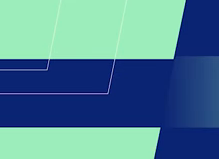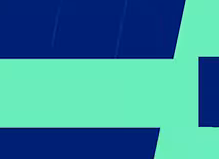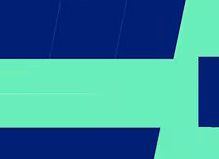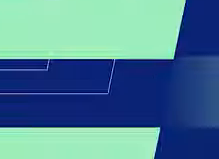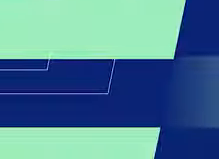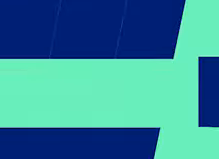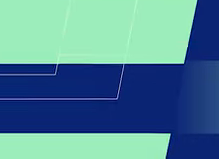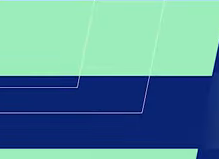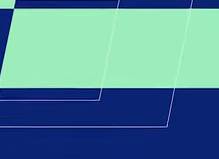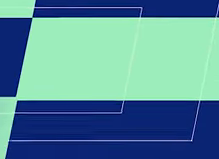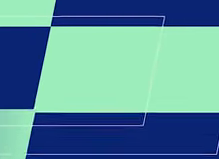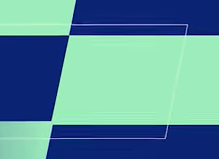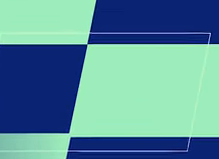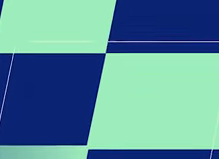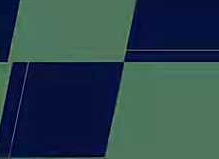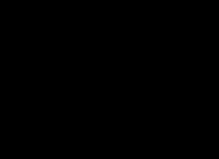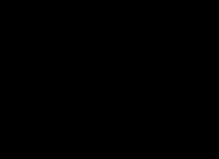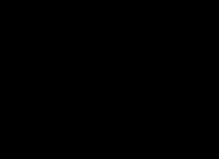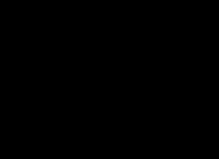C